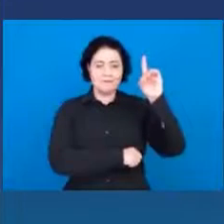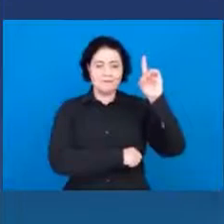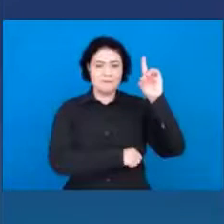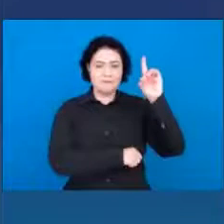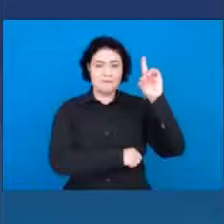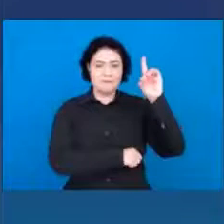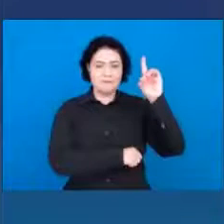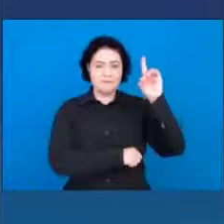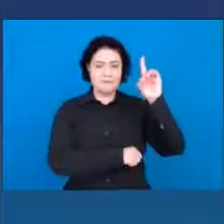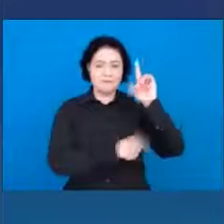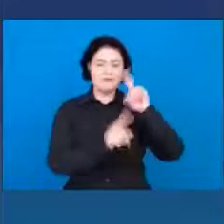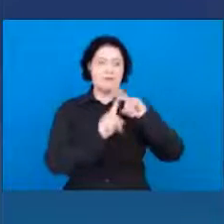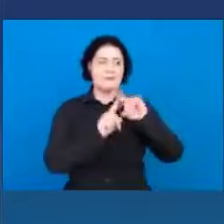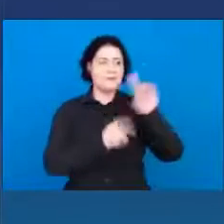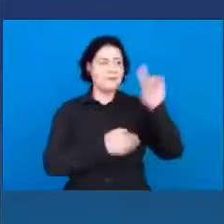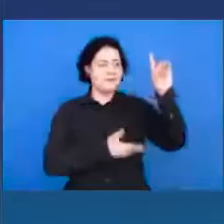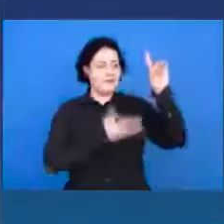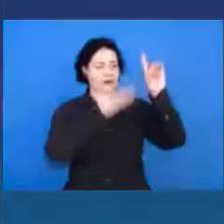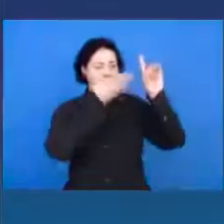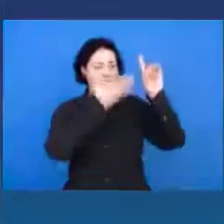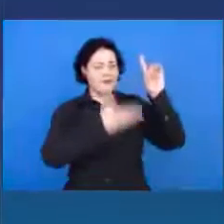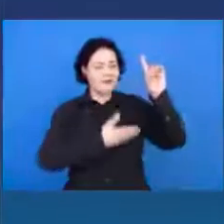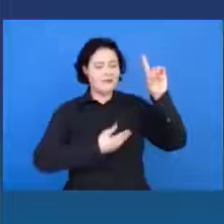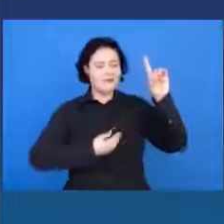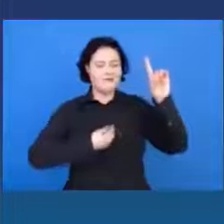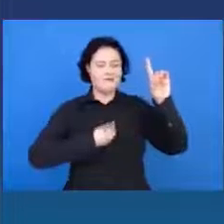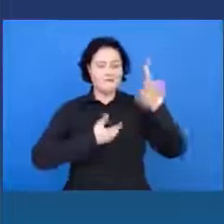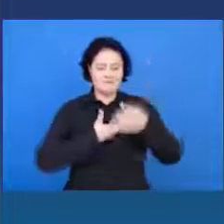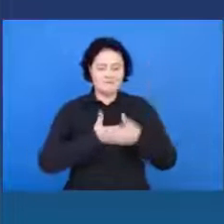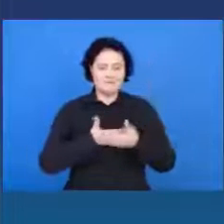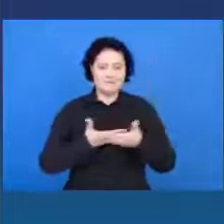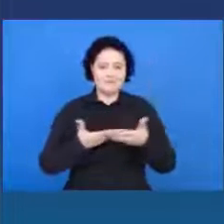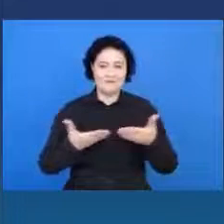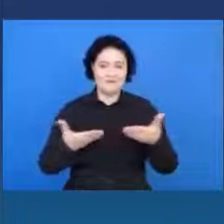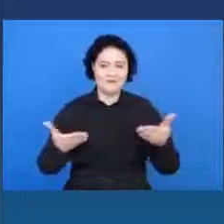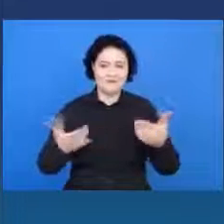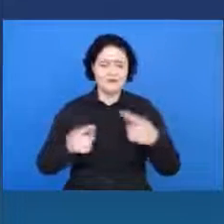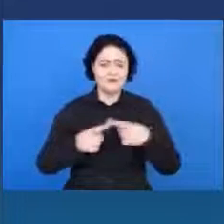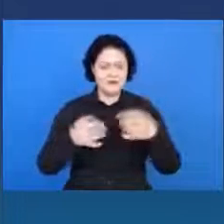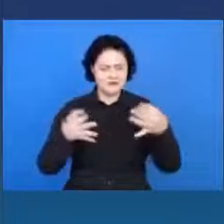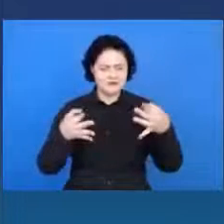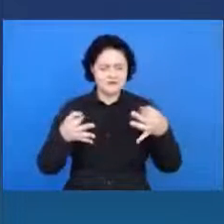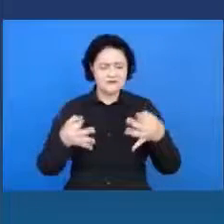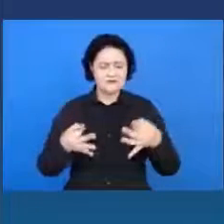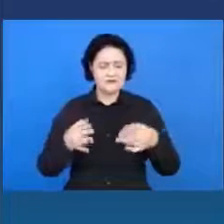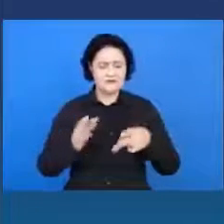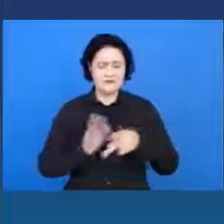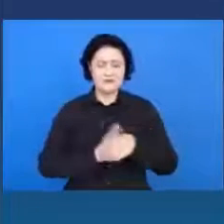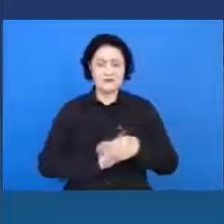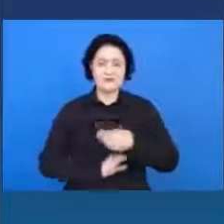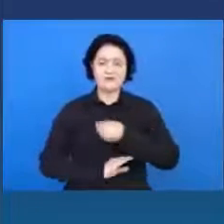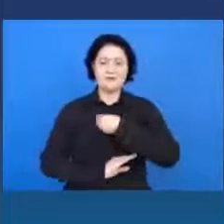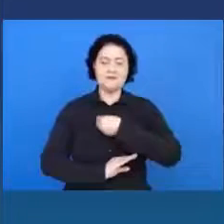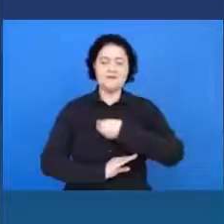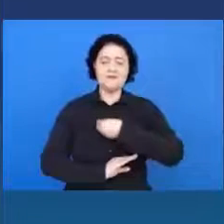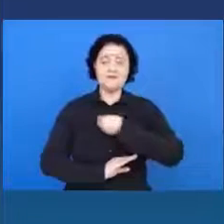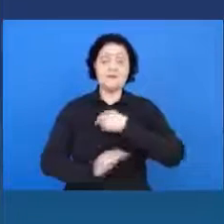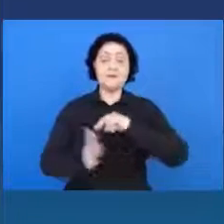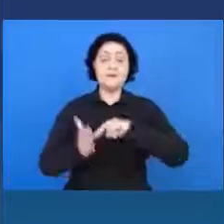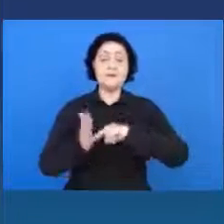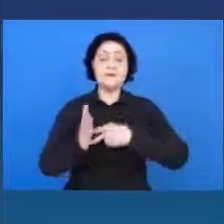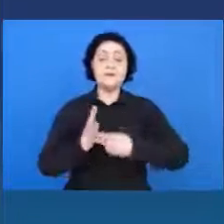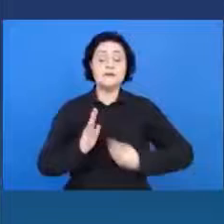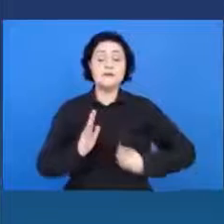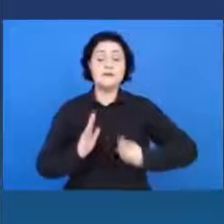bom e Deus está presente é a grande certeza que assinala a nossa vida é a